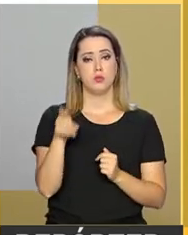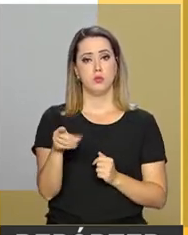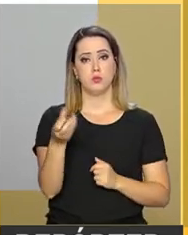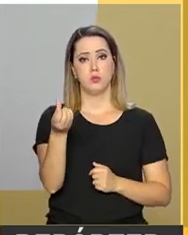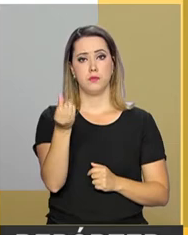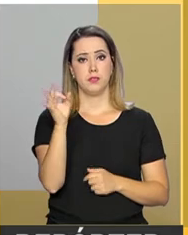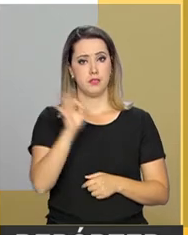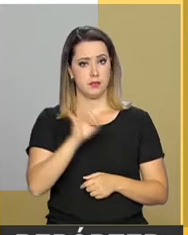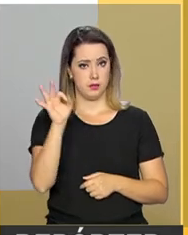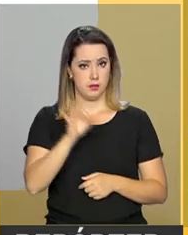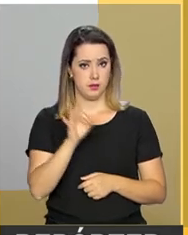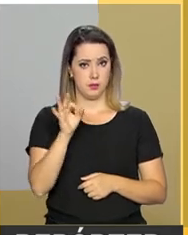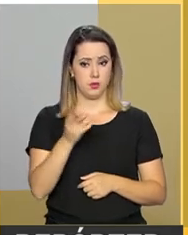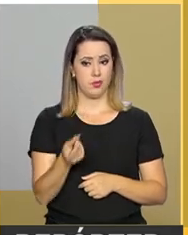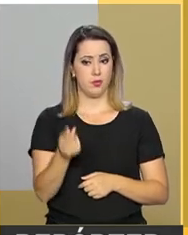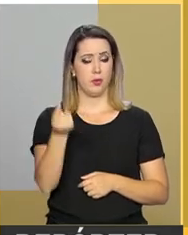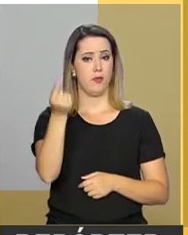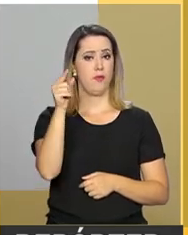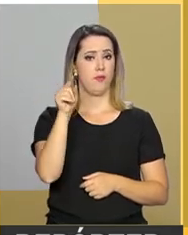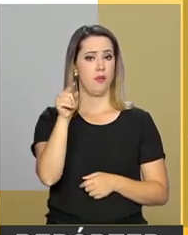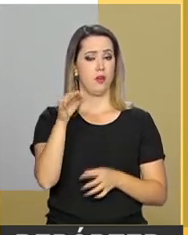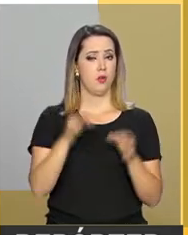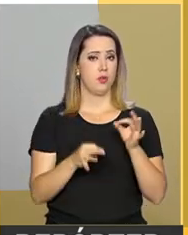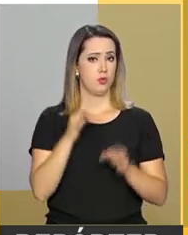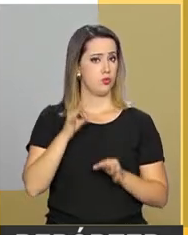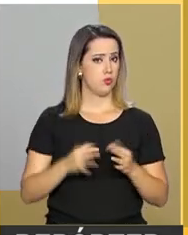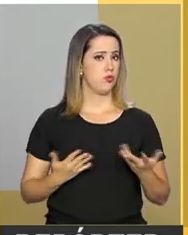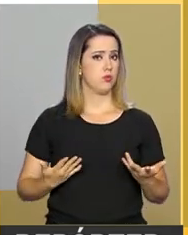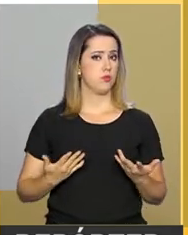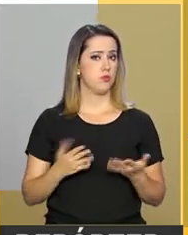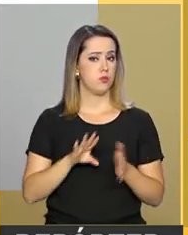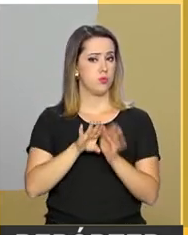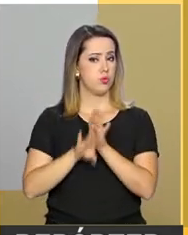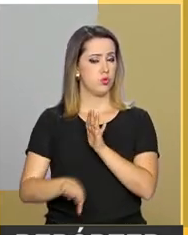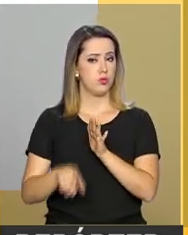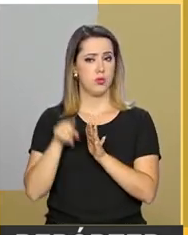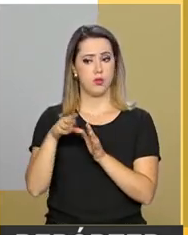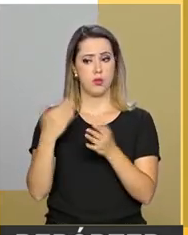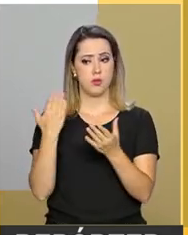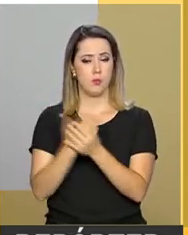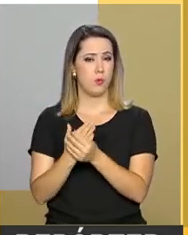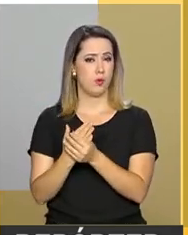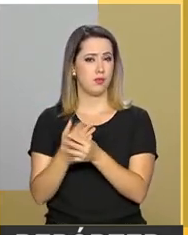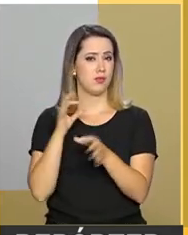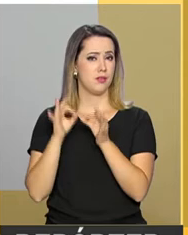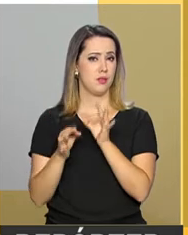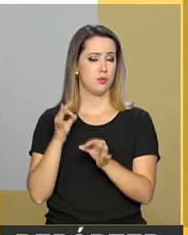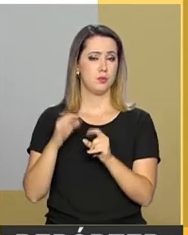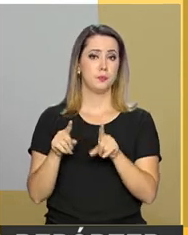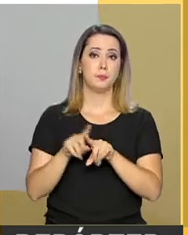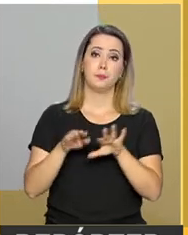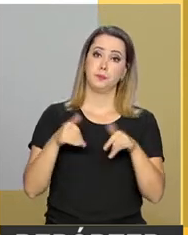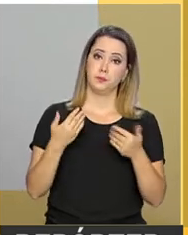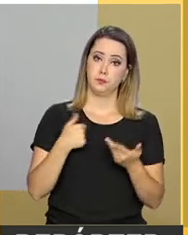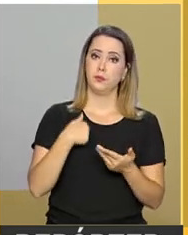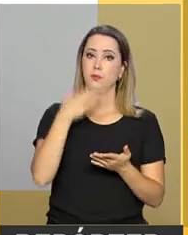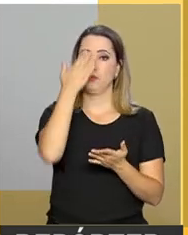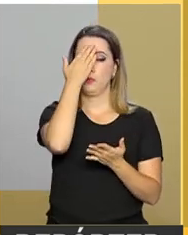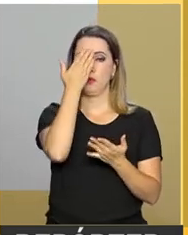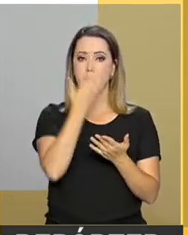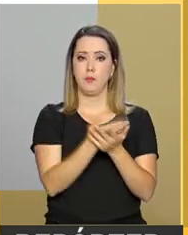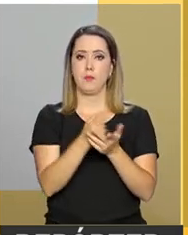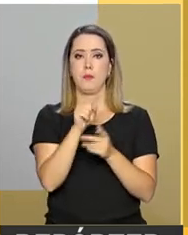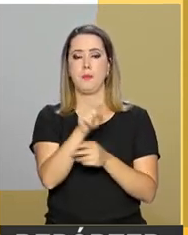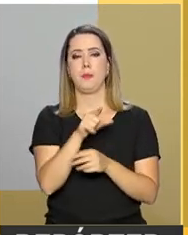2,6% é só custo judicial. Eliminando esse processo, então eu acredito que